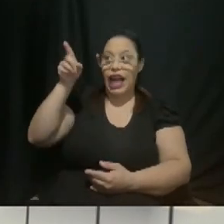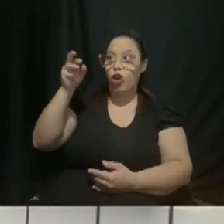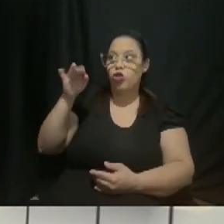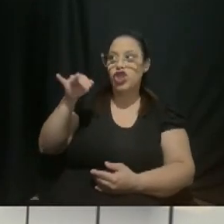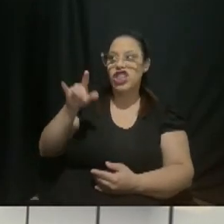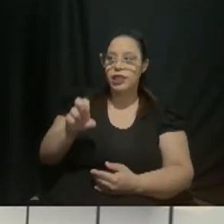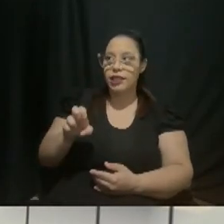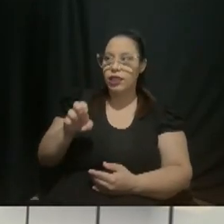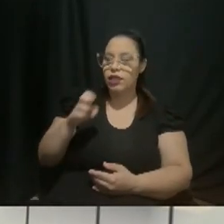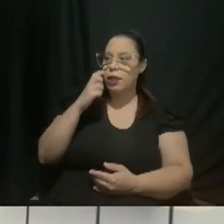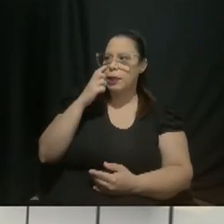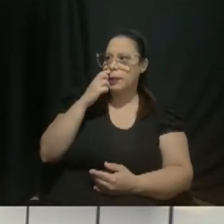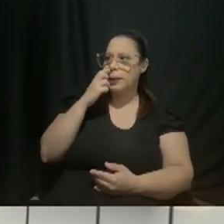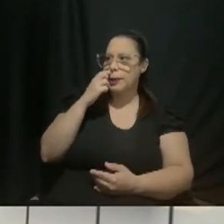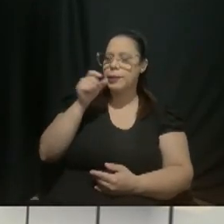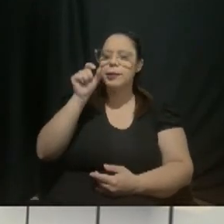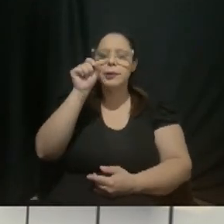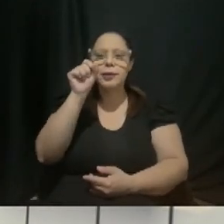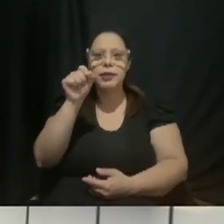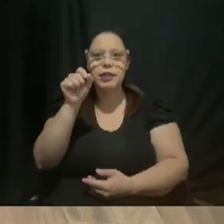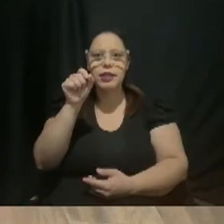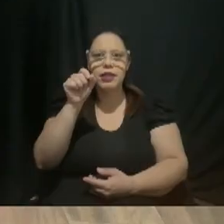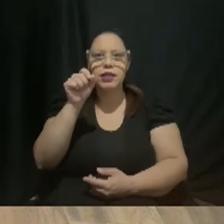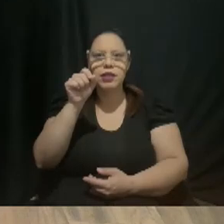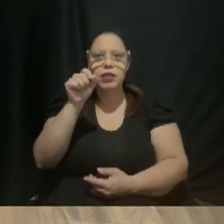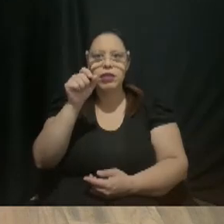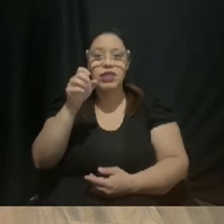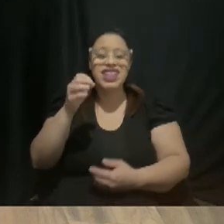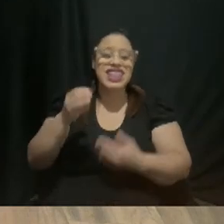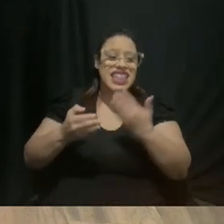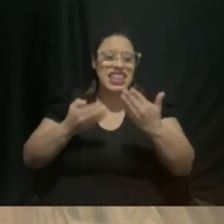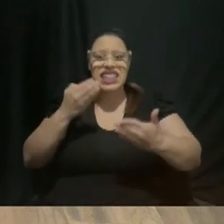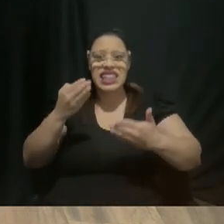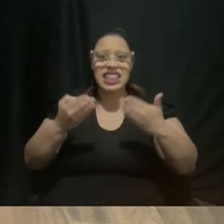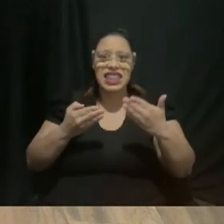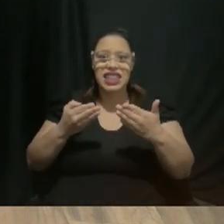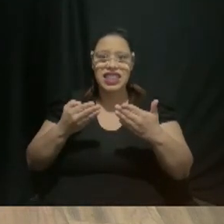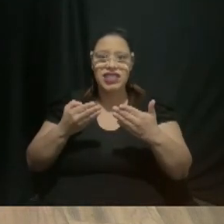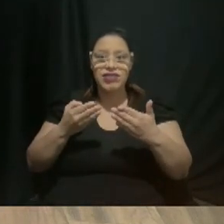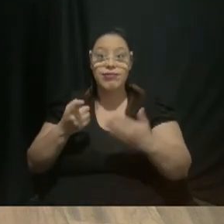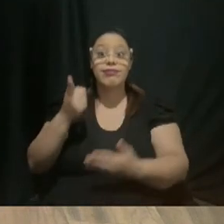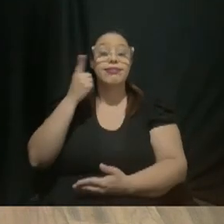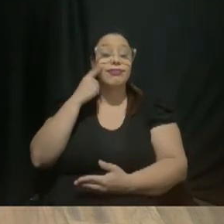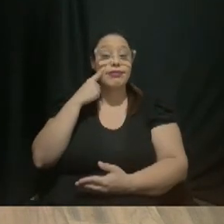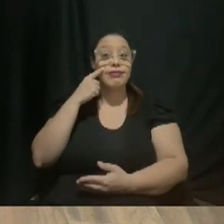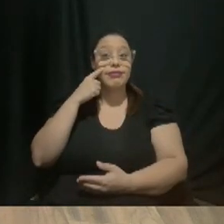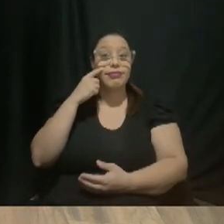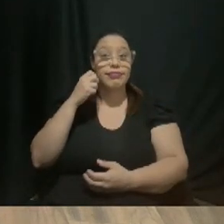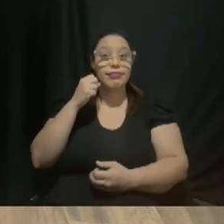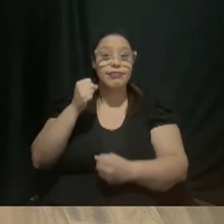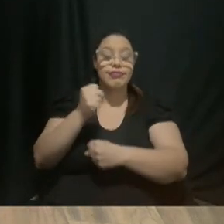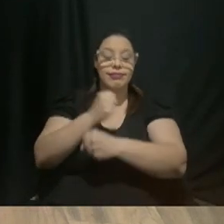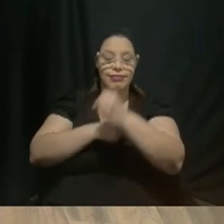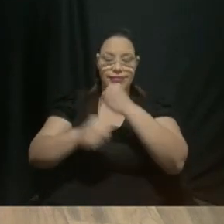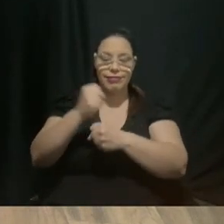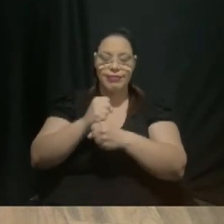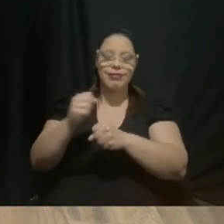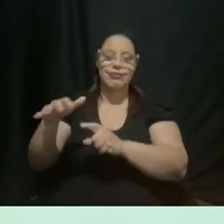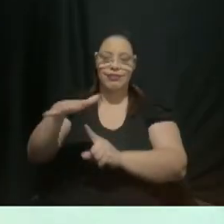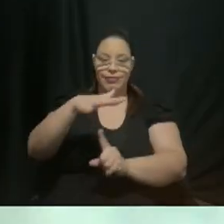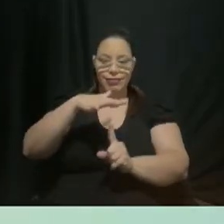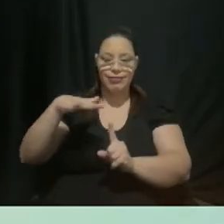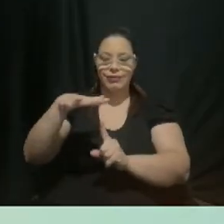este evento e as consequências, confira a partir de agora o nosso quadro, o Giro Ambiental.